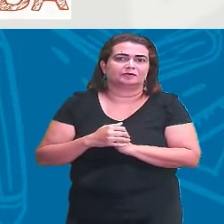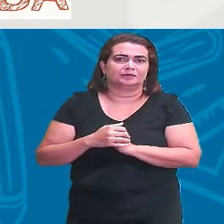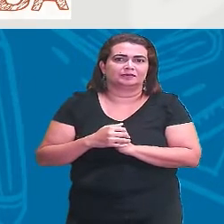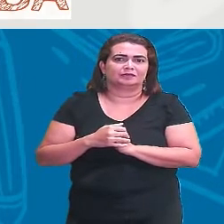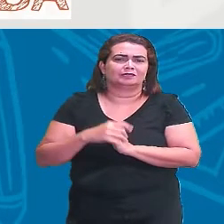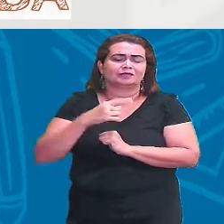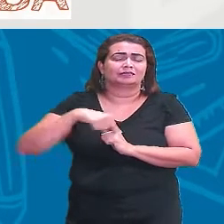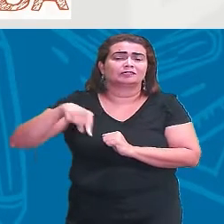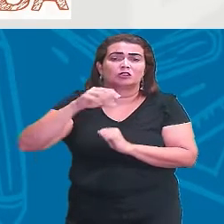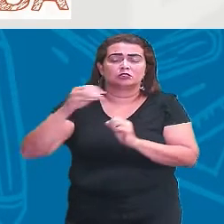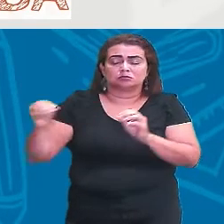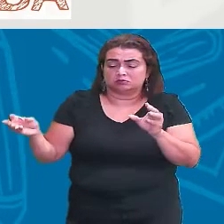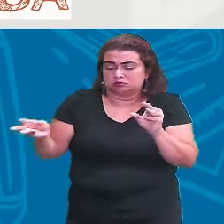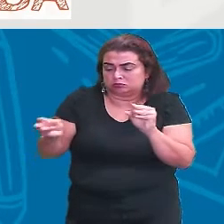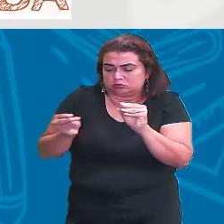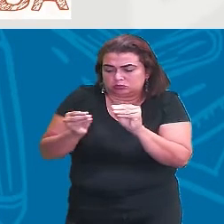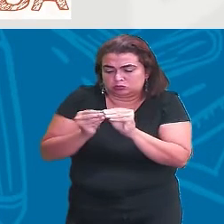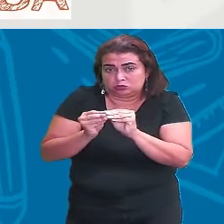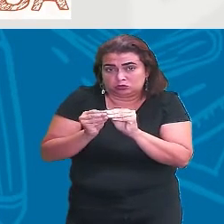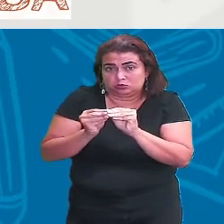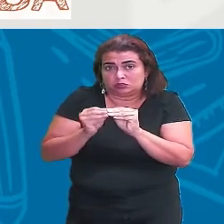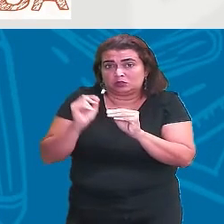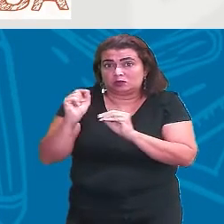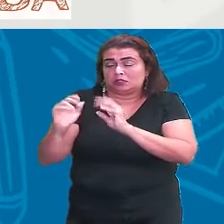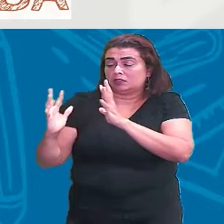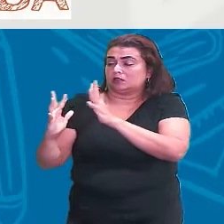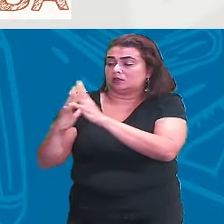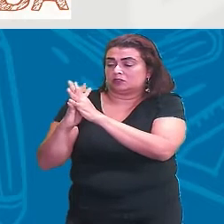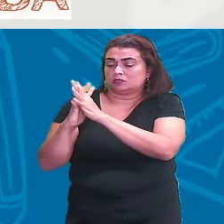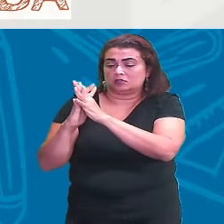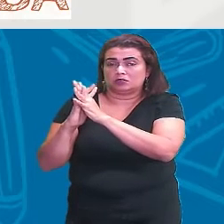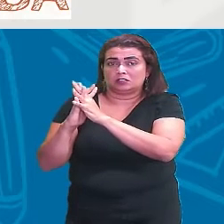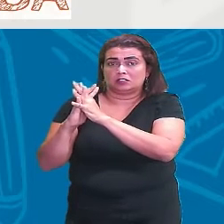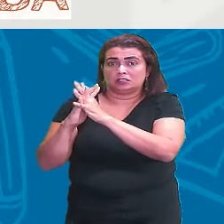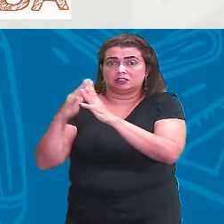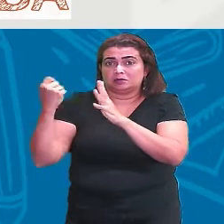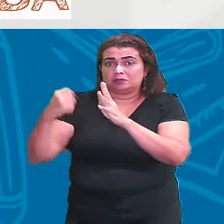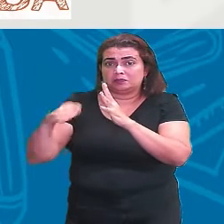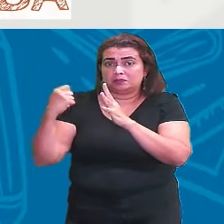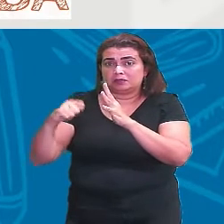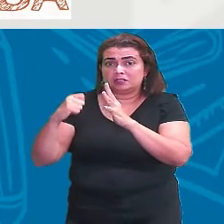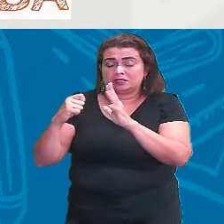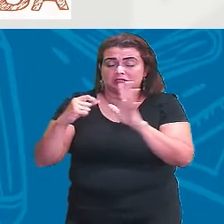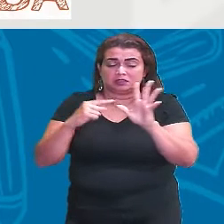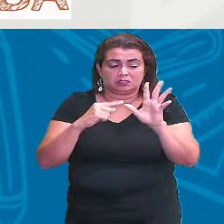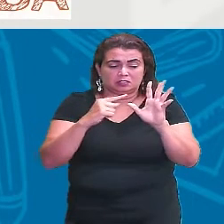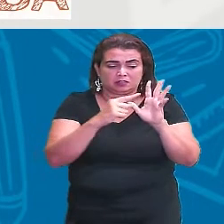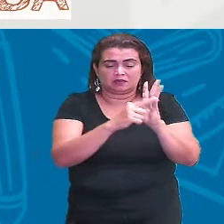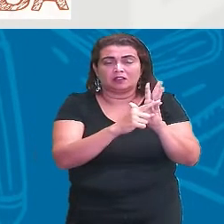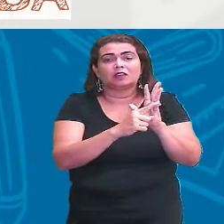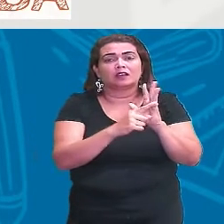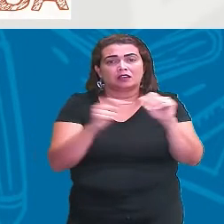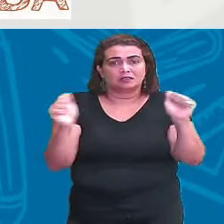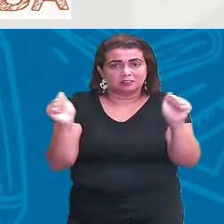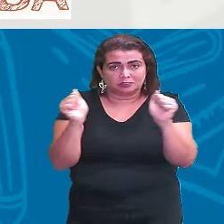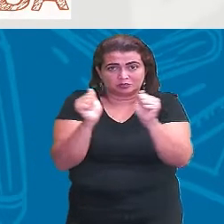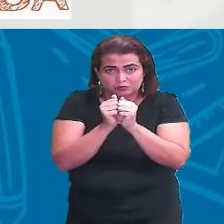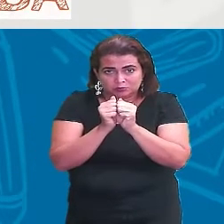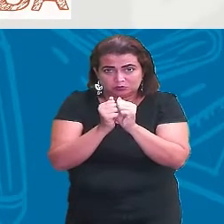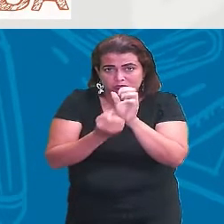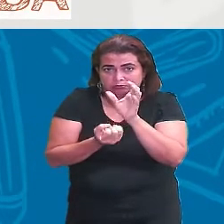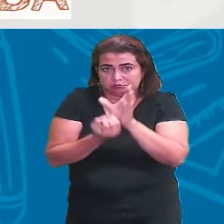forma as sílabas? É isso mesmo. As consoantes vão precisar de quê? Das vogais, tá bom? Para formar